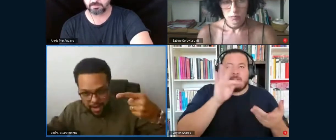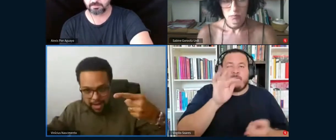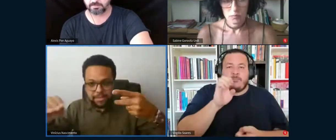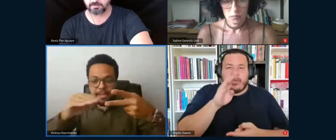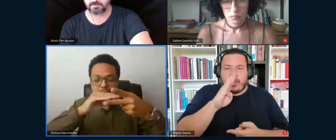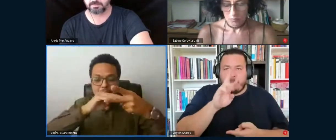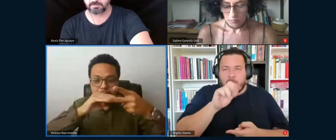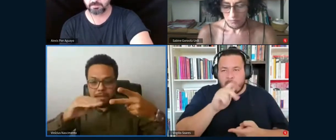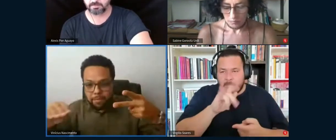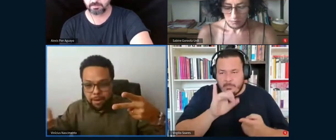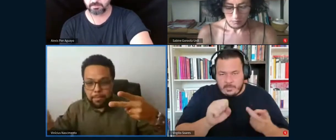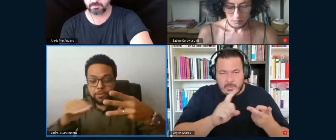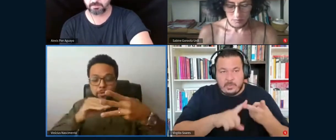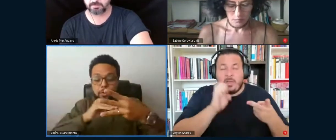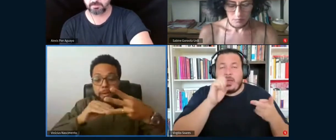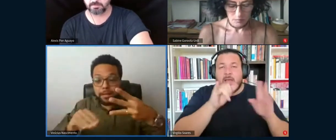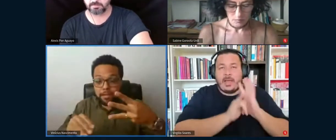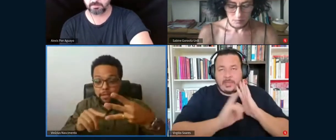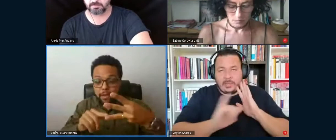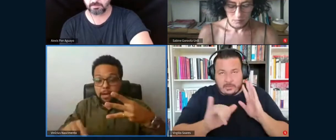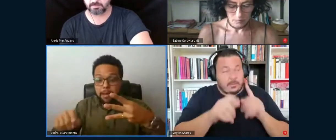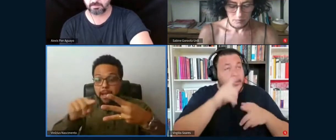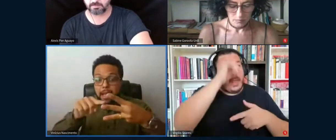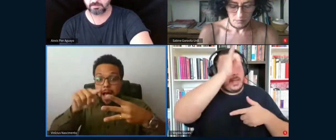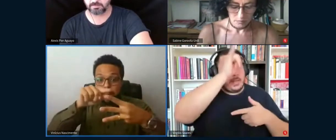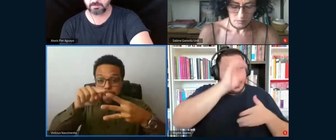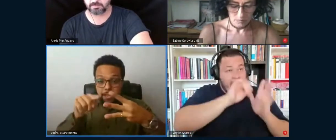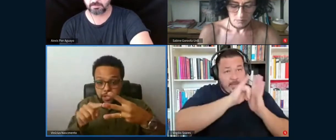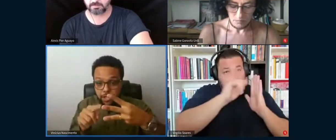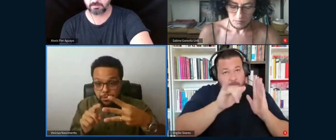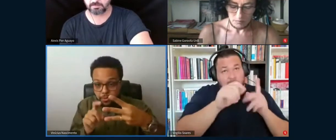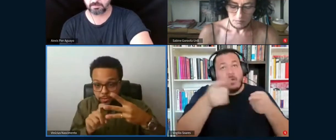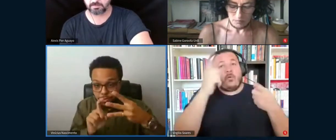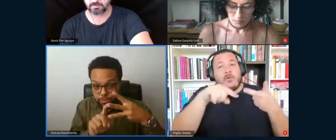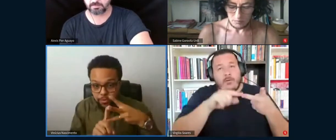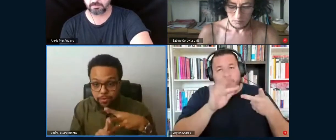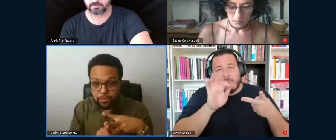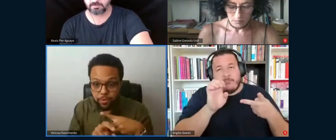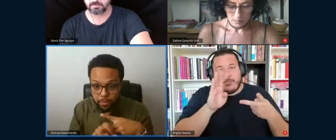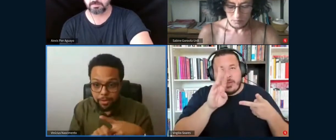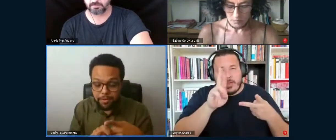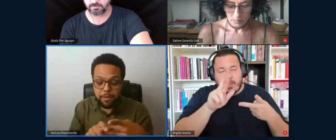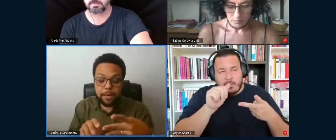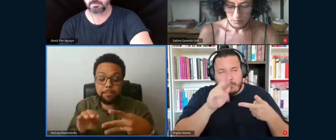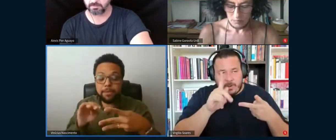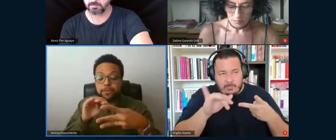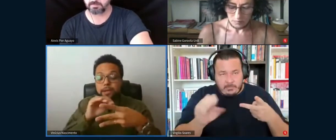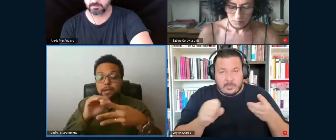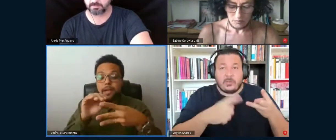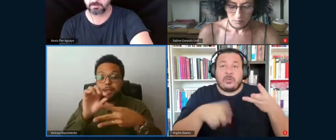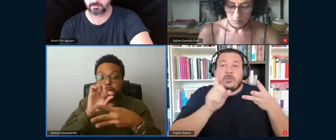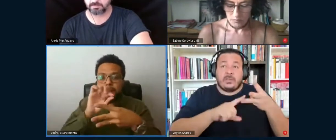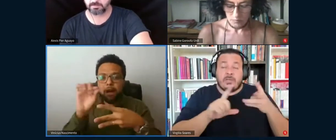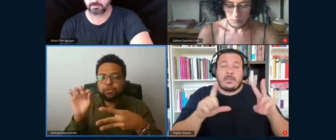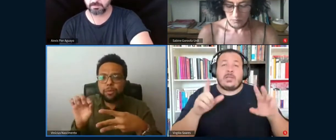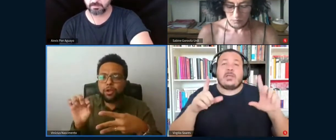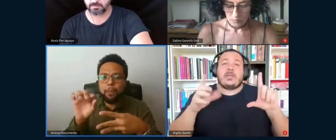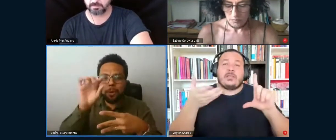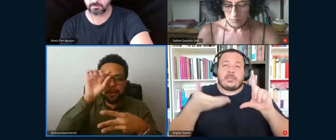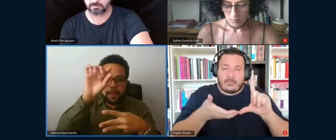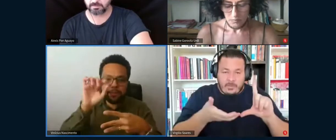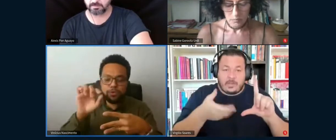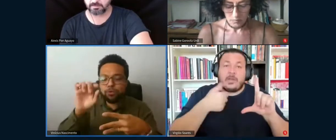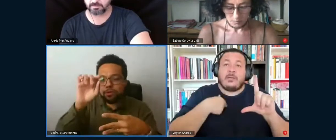os editais, a carta da FEBRAPILS e o documento da TV Câmara a partir do documento da FEBRAPILS. Então, criar